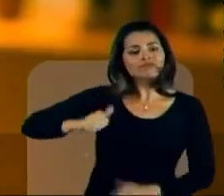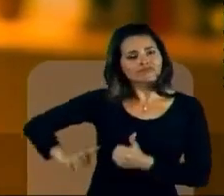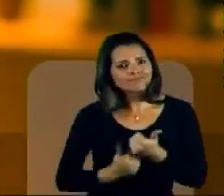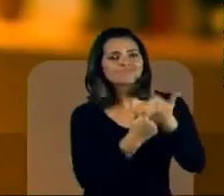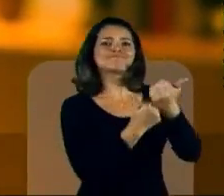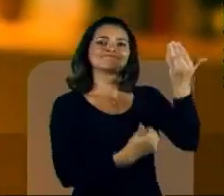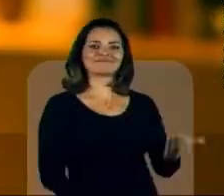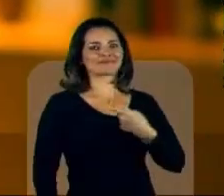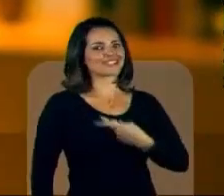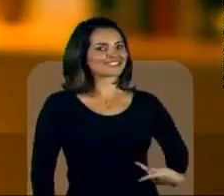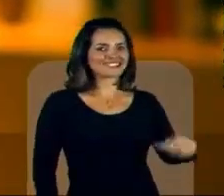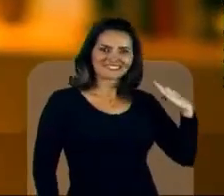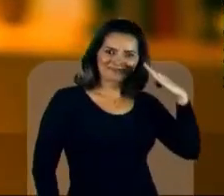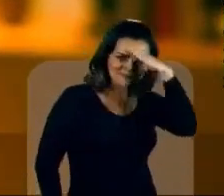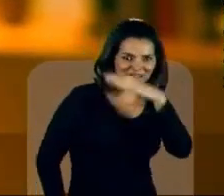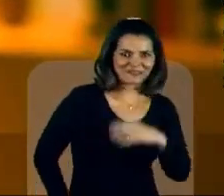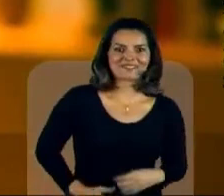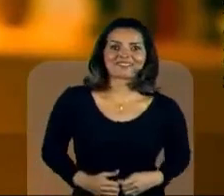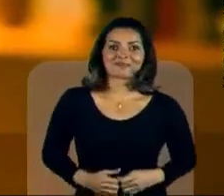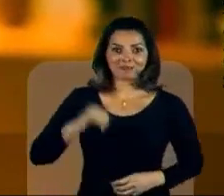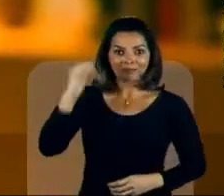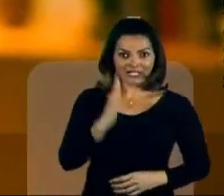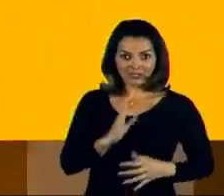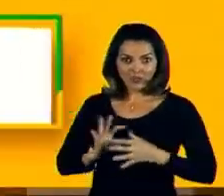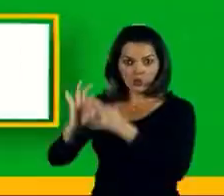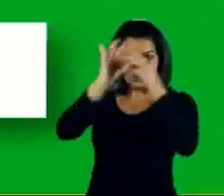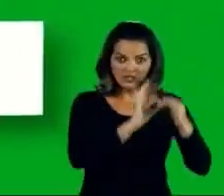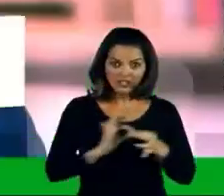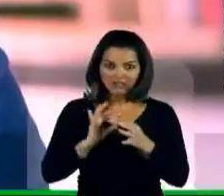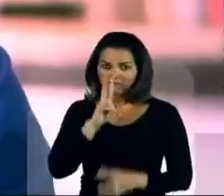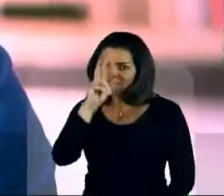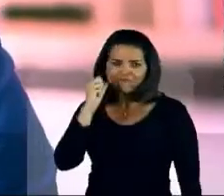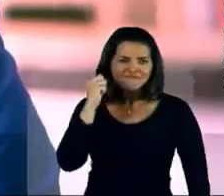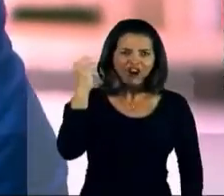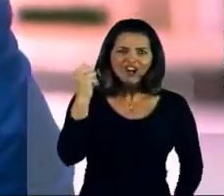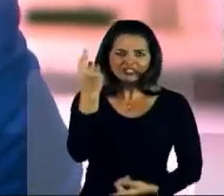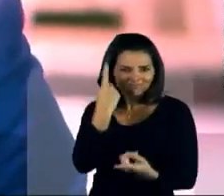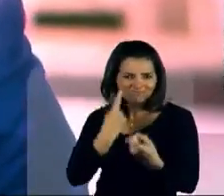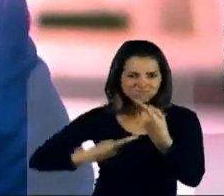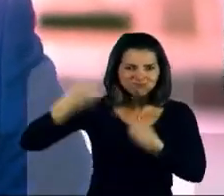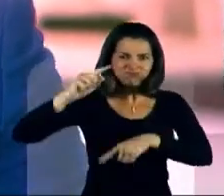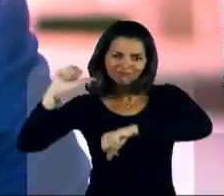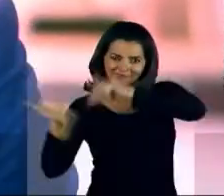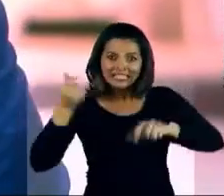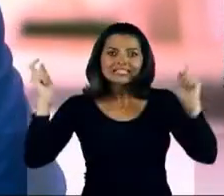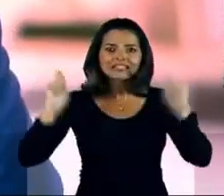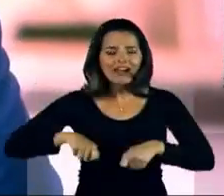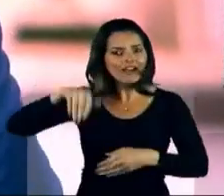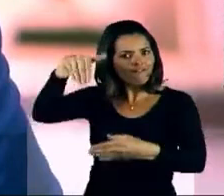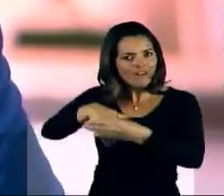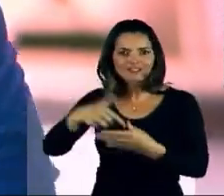primeiro turno, também está com o presidente Jair Bolsonaro. Quer um Brasil unido, forte, com capacidade